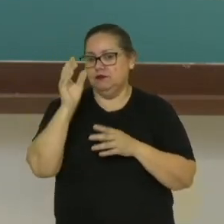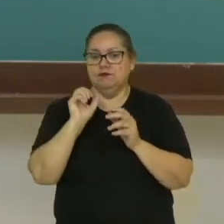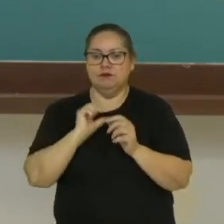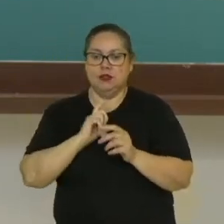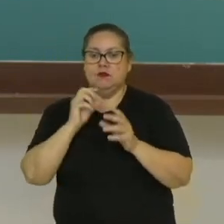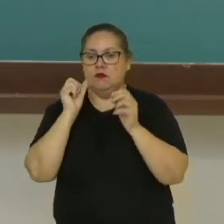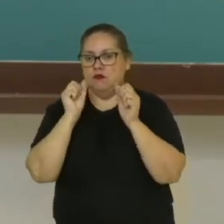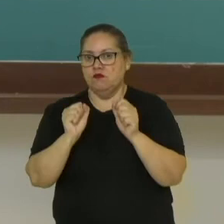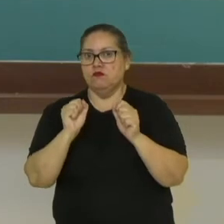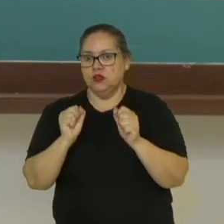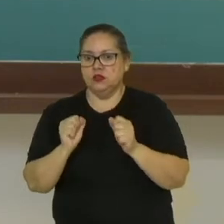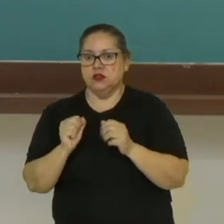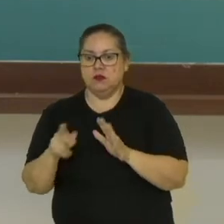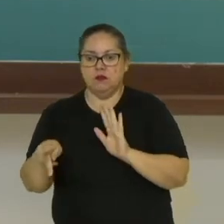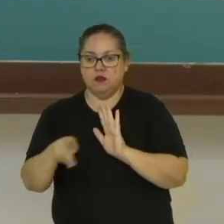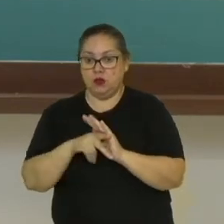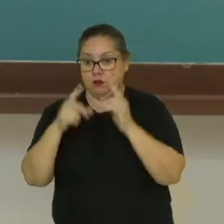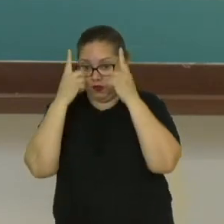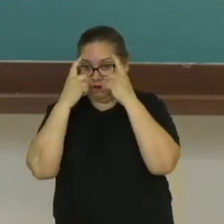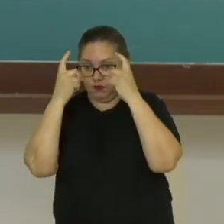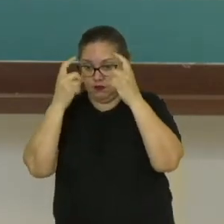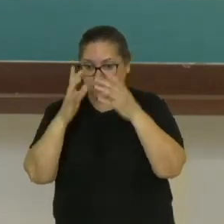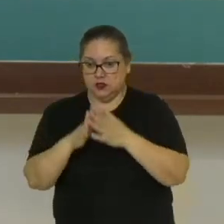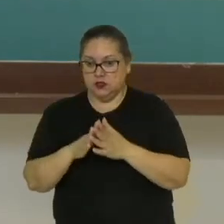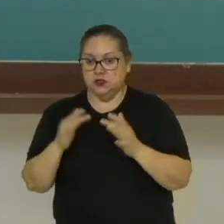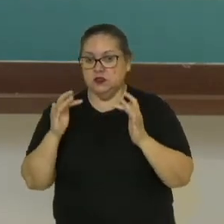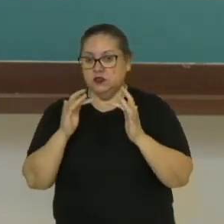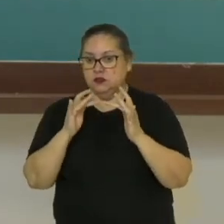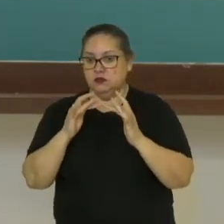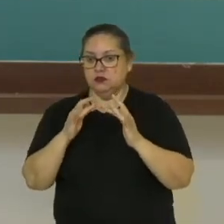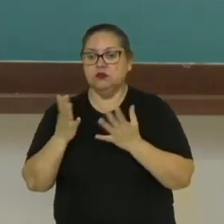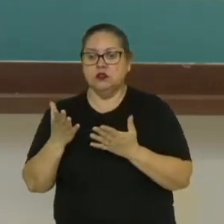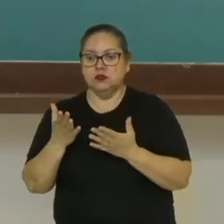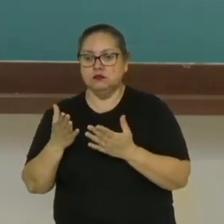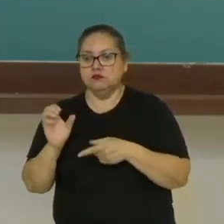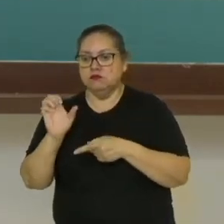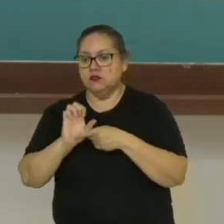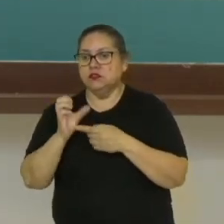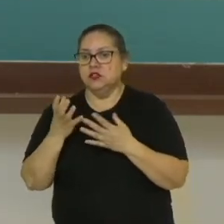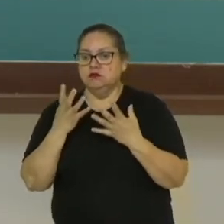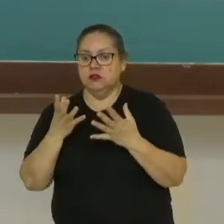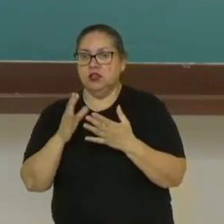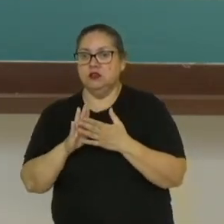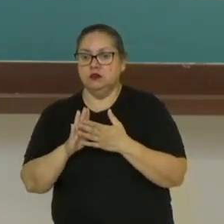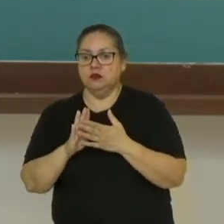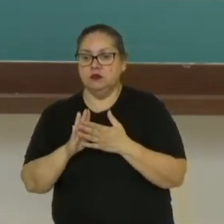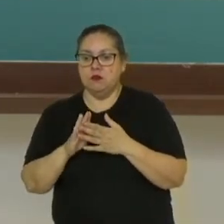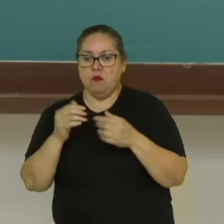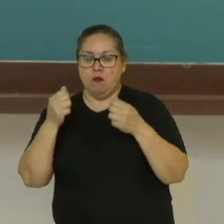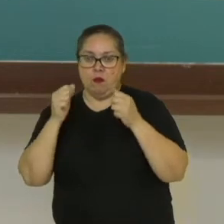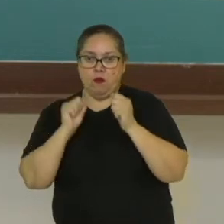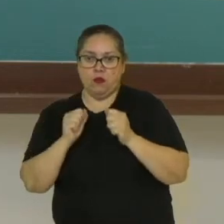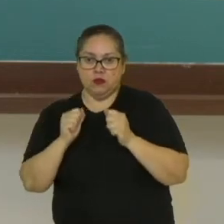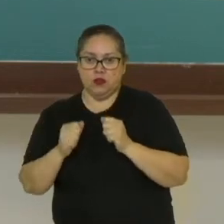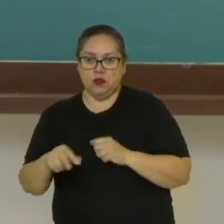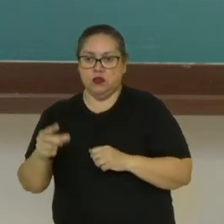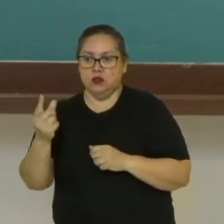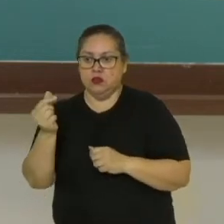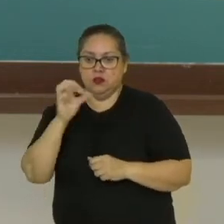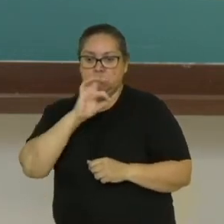poder até mesmo na própria violência, de acordo com os preceitos desse Estado. O poder de polícia, por exemplo, é um poder